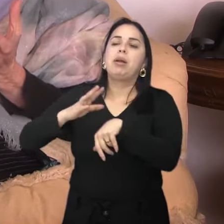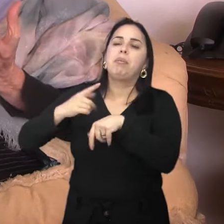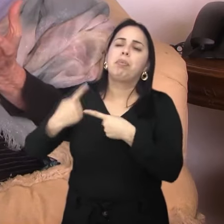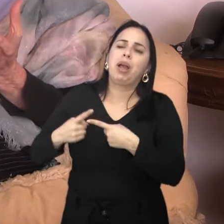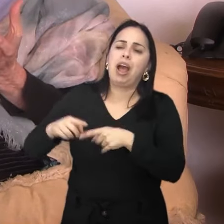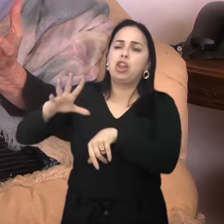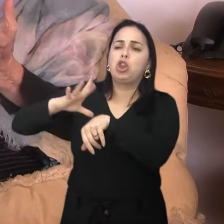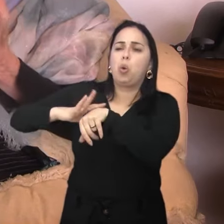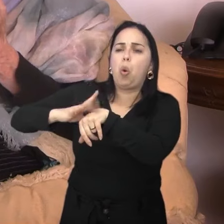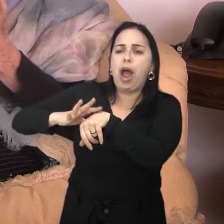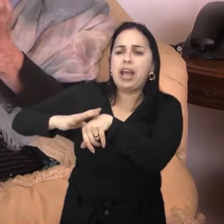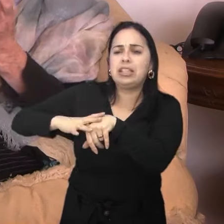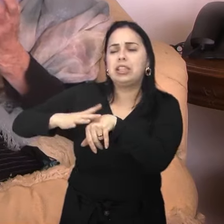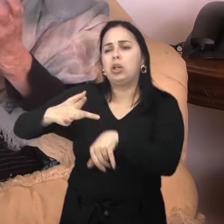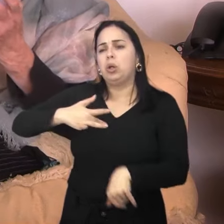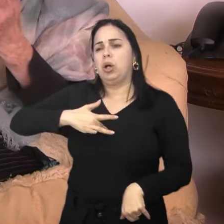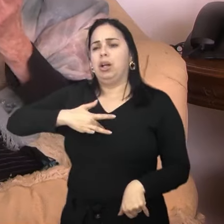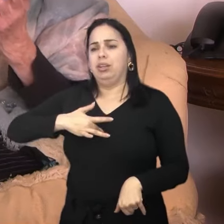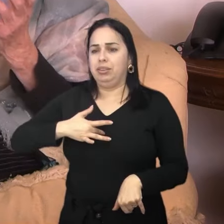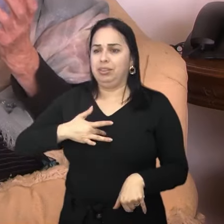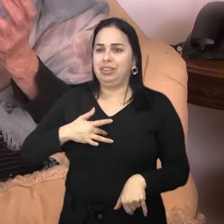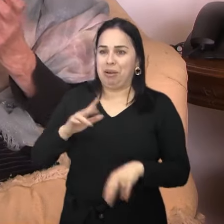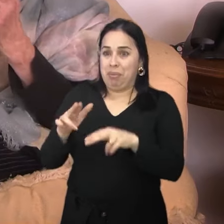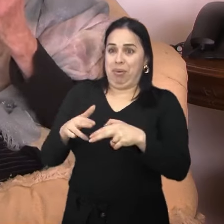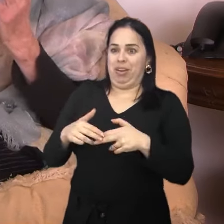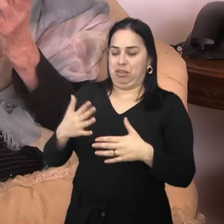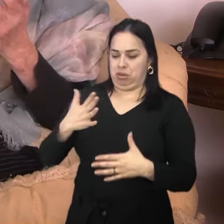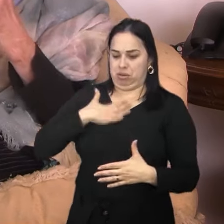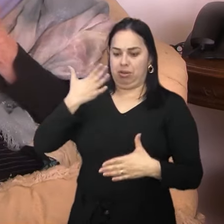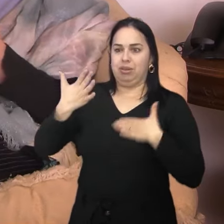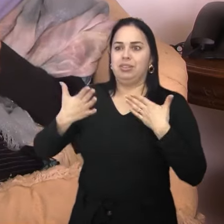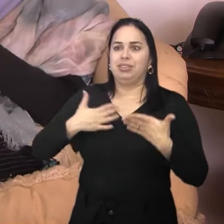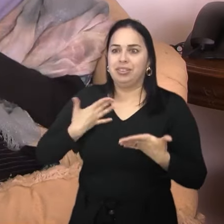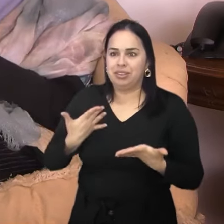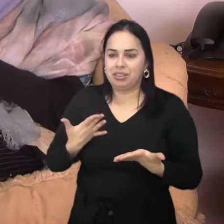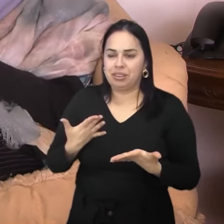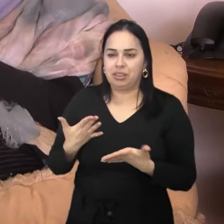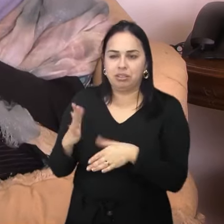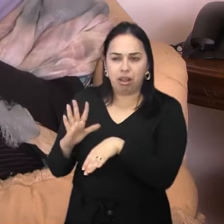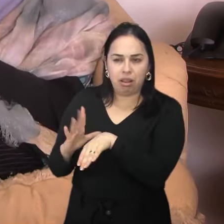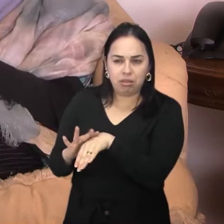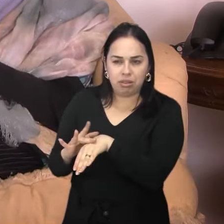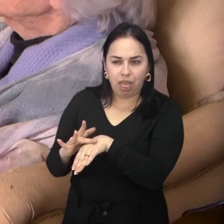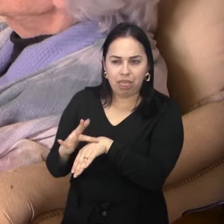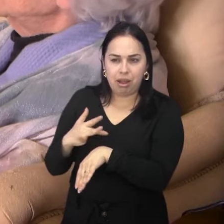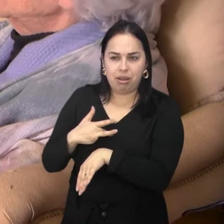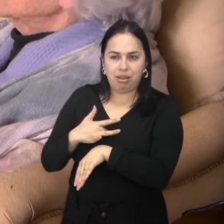da tuberculose. Então já foi um baque. Um baque. Porque o assunto